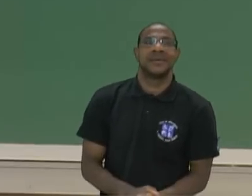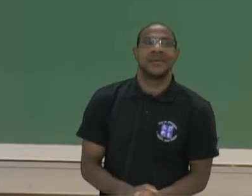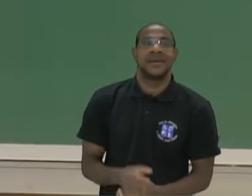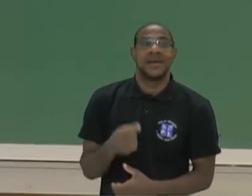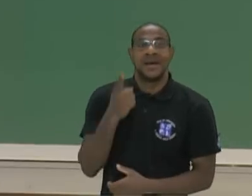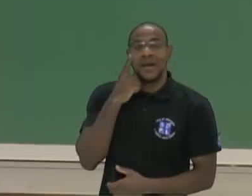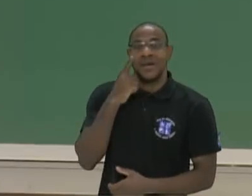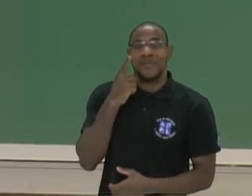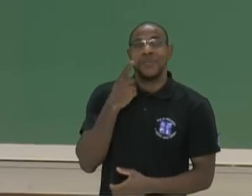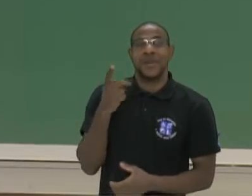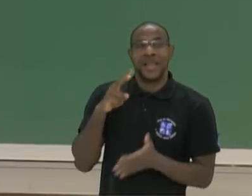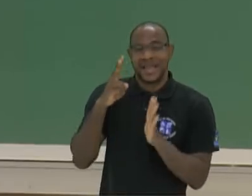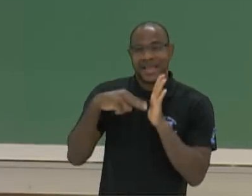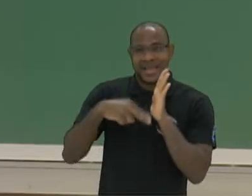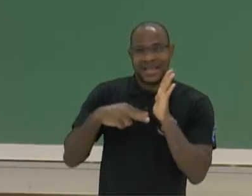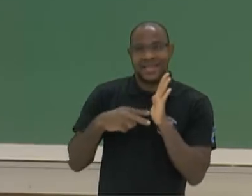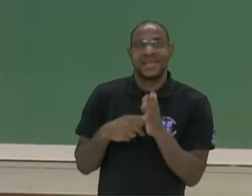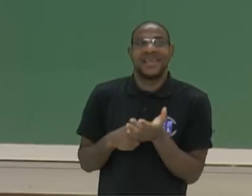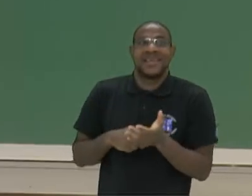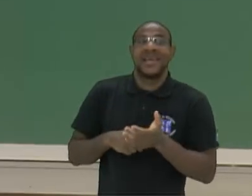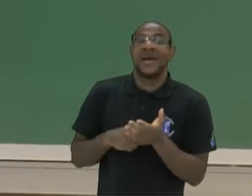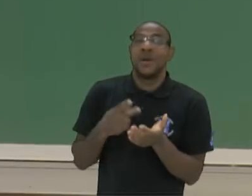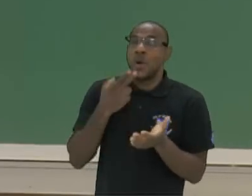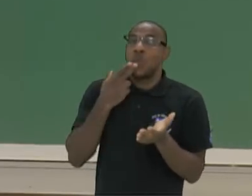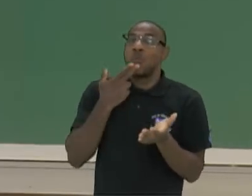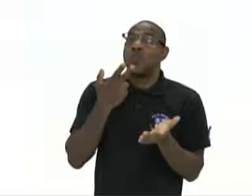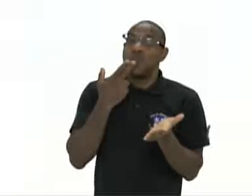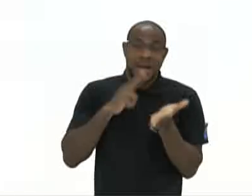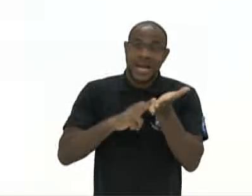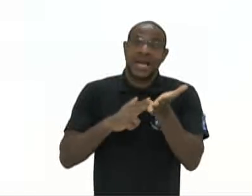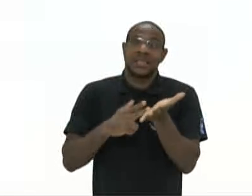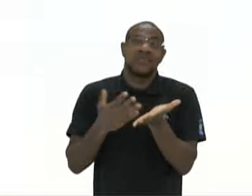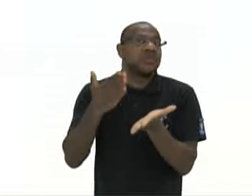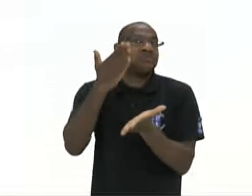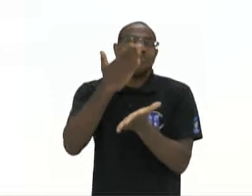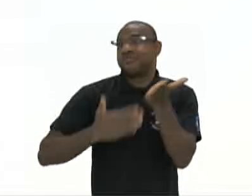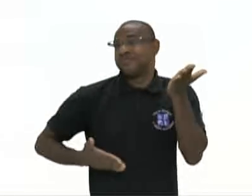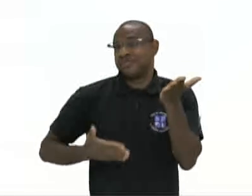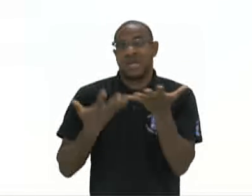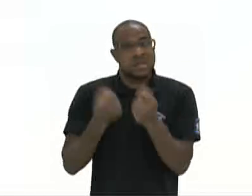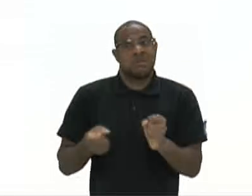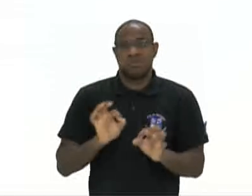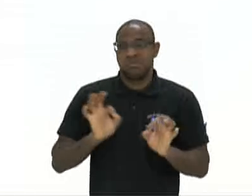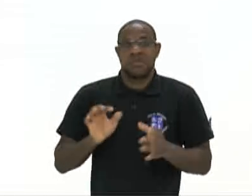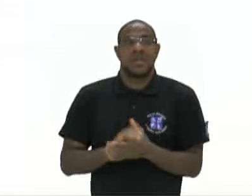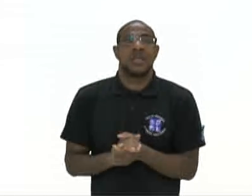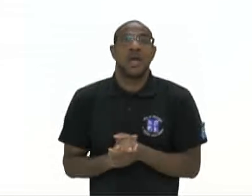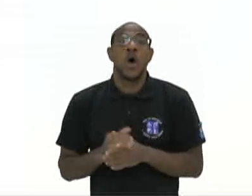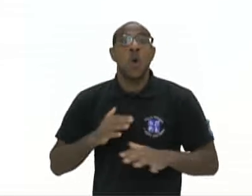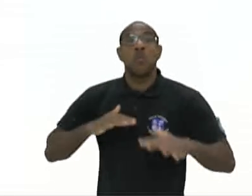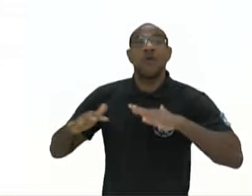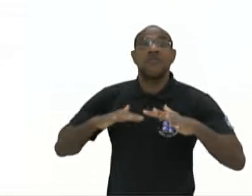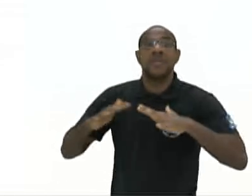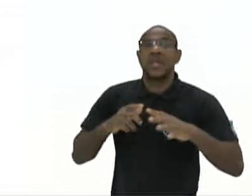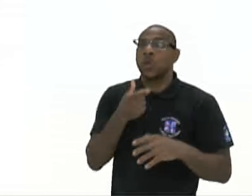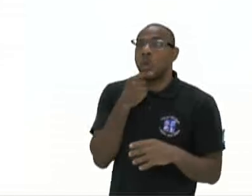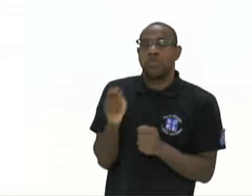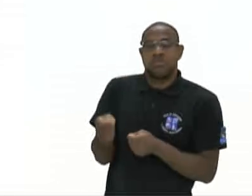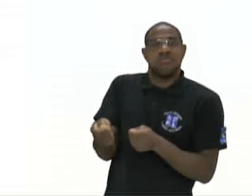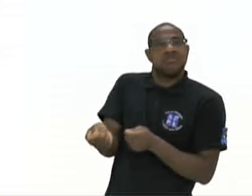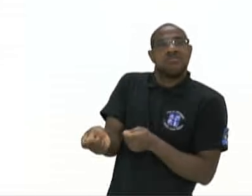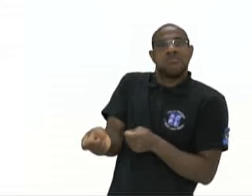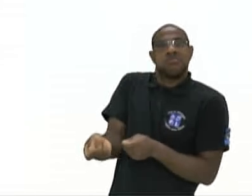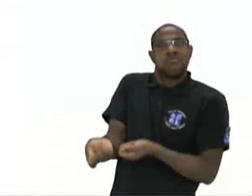Vamos ler uma carta, então, de repúdio. Presta atenção. O movimento dos pescadores e